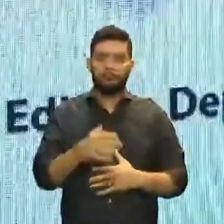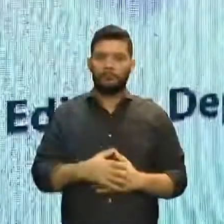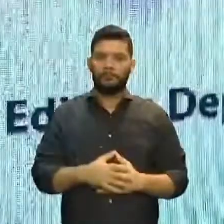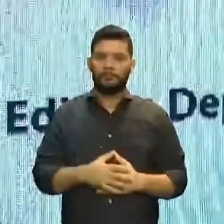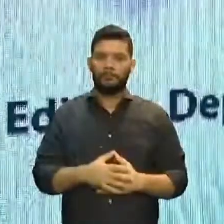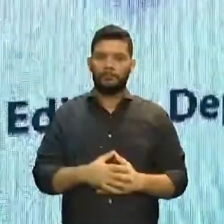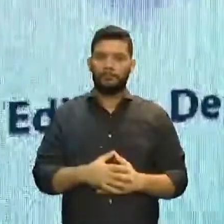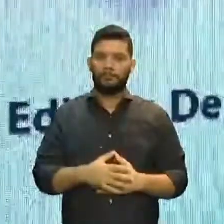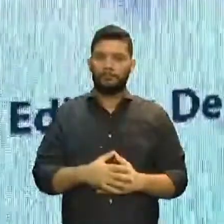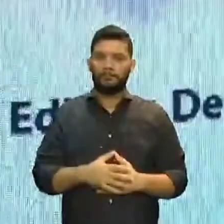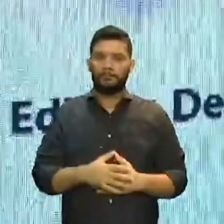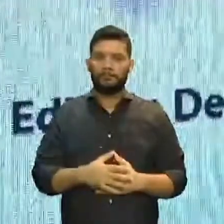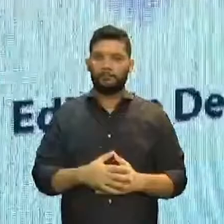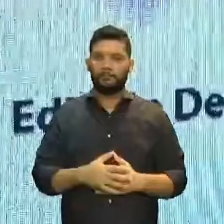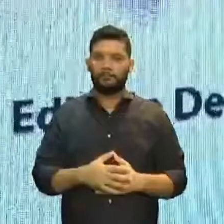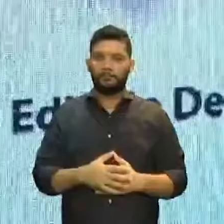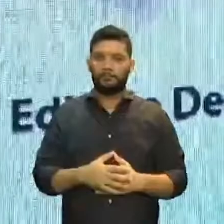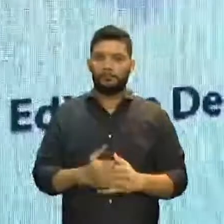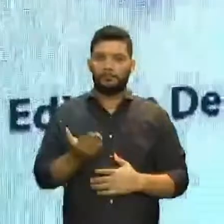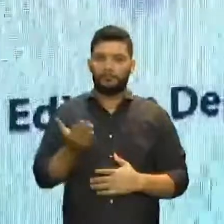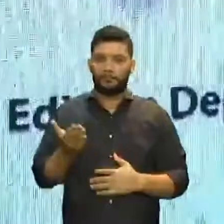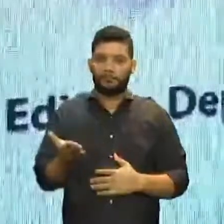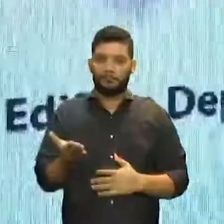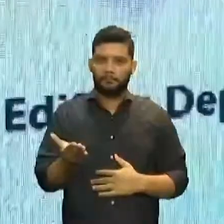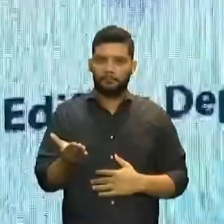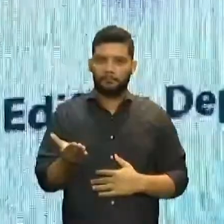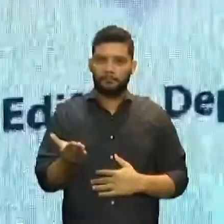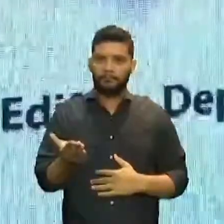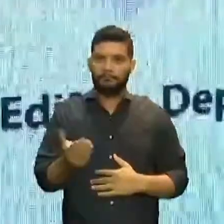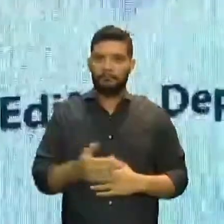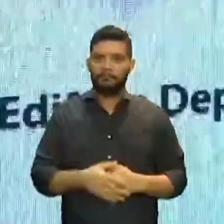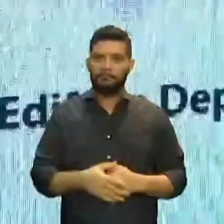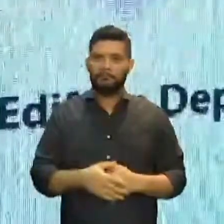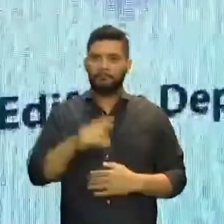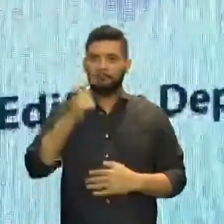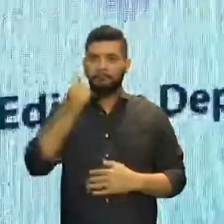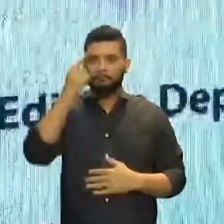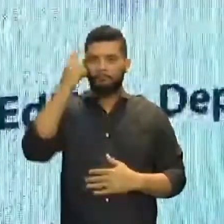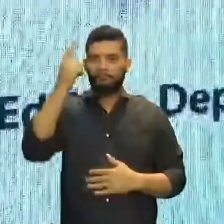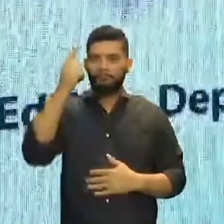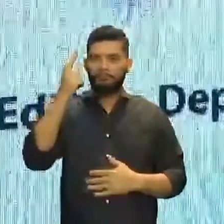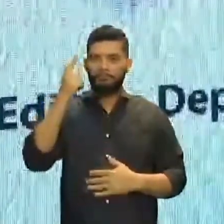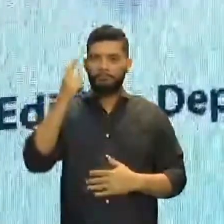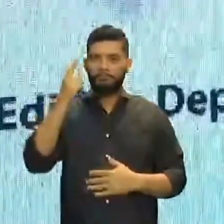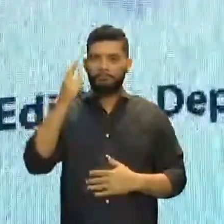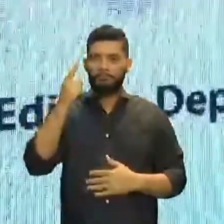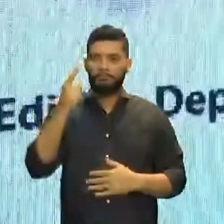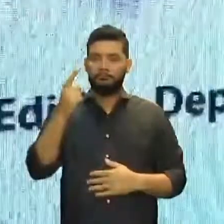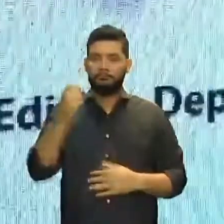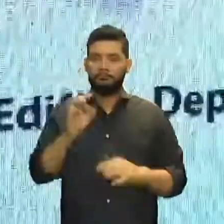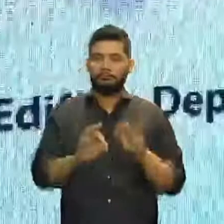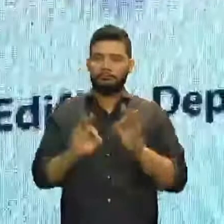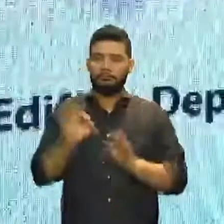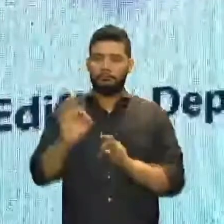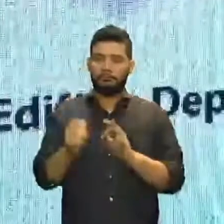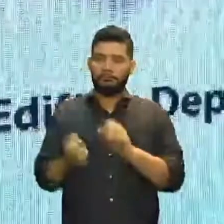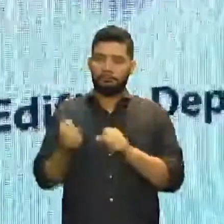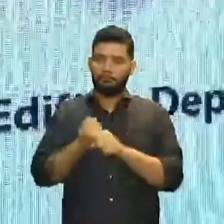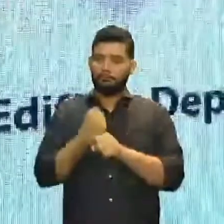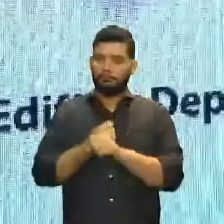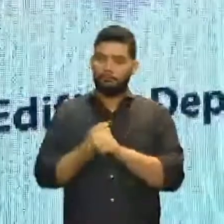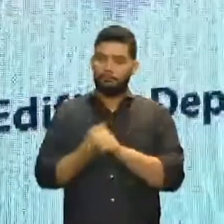bacana, secretário Zezinho Albuquerque. Vossa Excelência que teve a visão